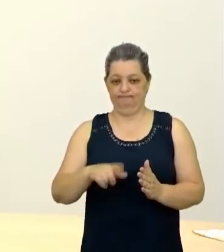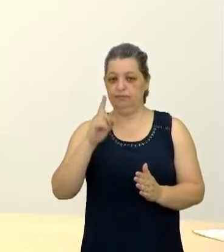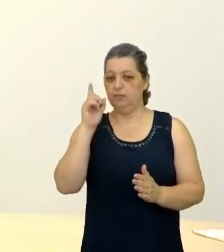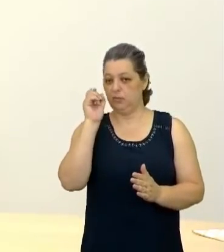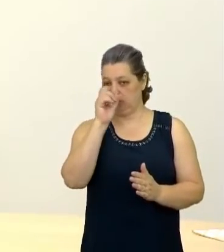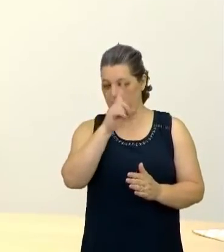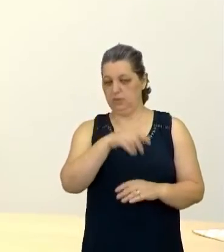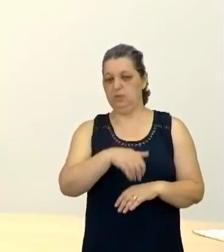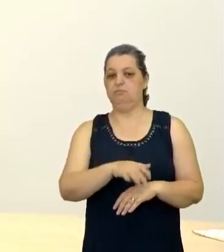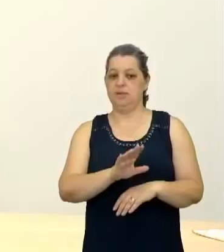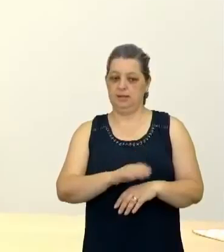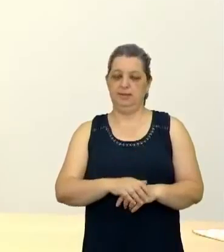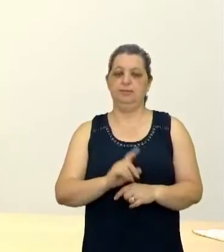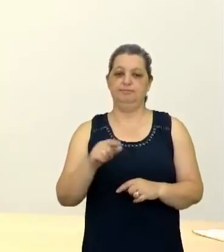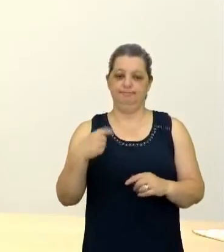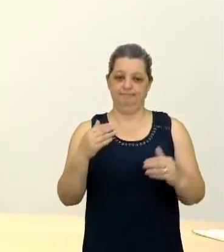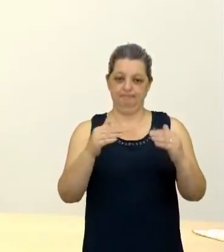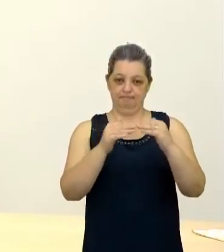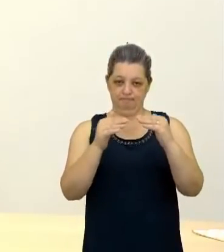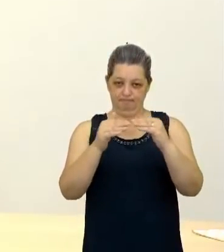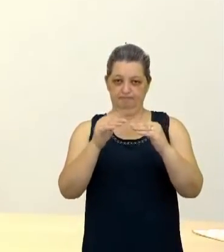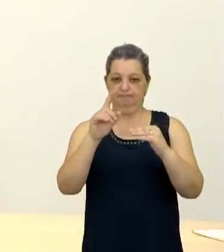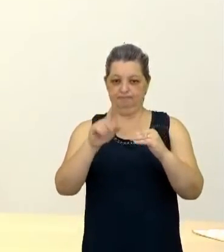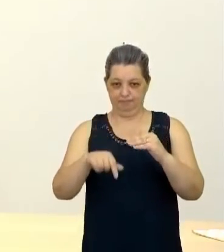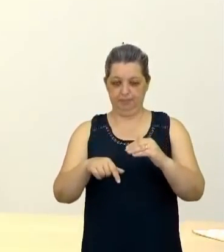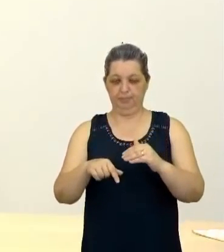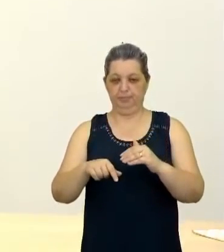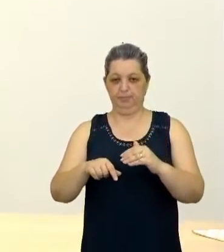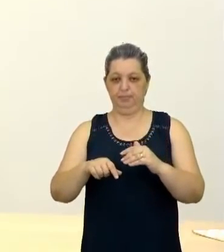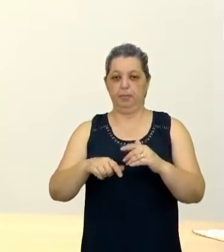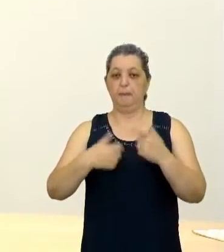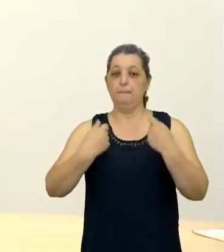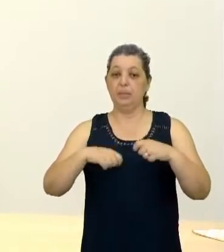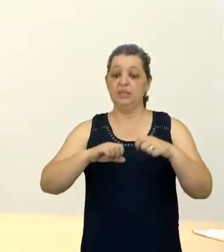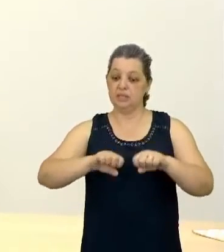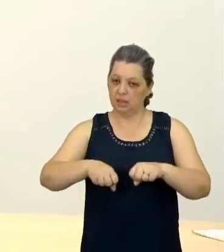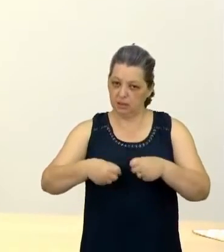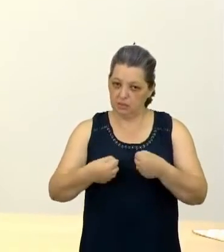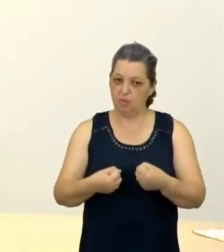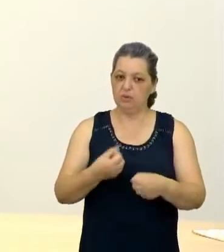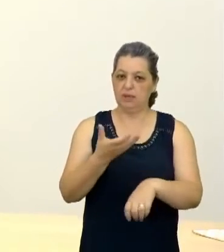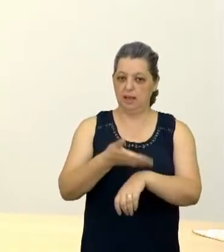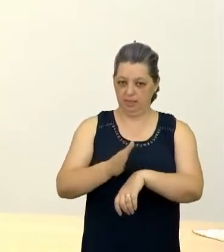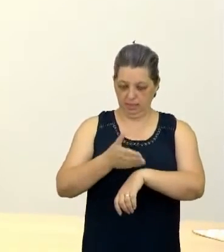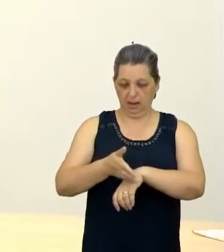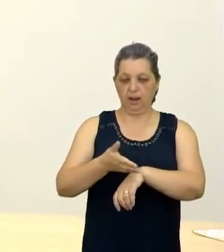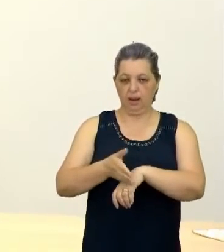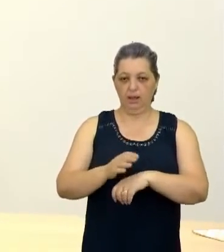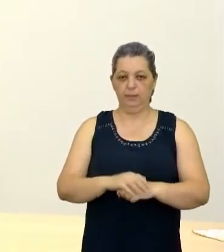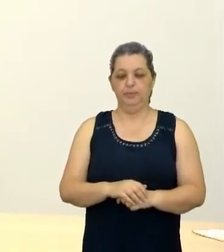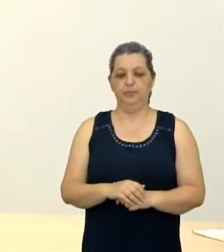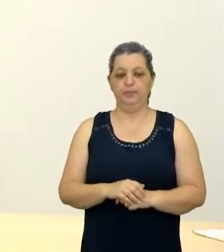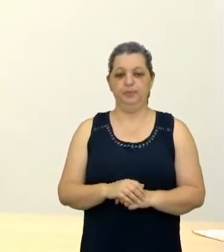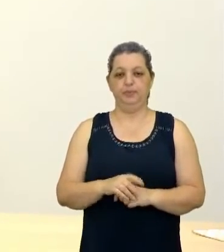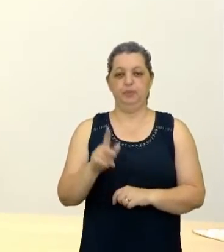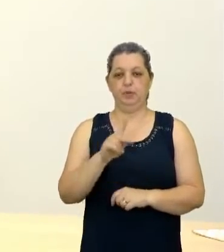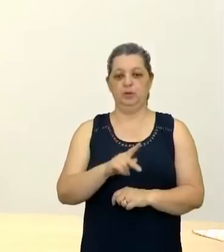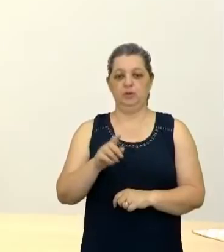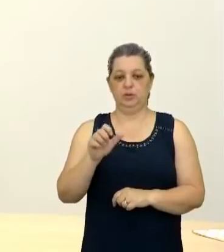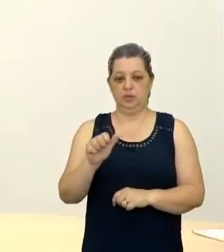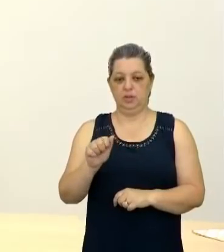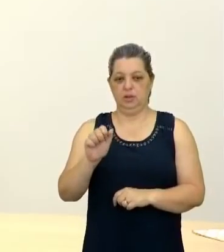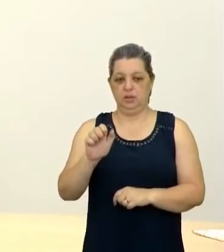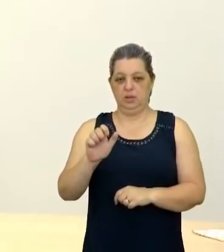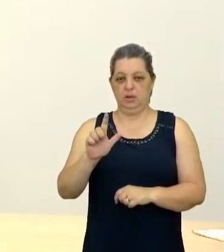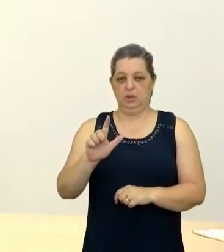dificuldades. Concordamos, assim, realmente a ideia é persistência e treinamento, que nem disse a Girlane. Professor Aelson mandou a resposta aqui